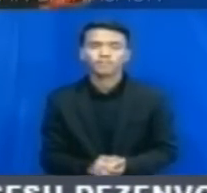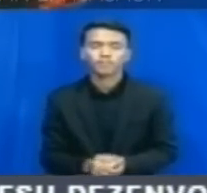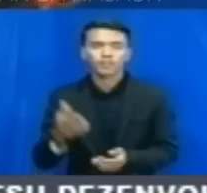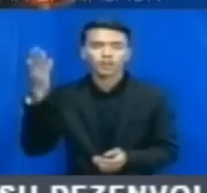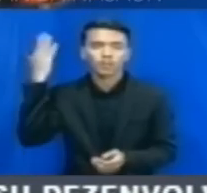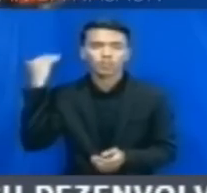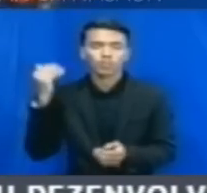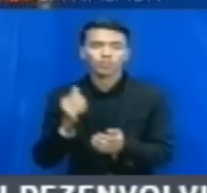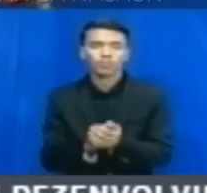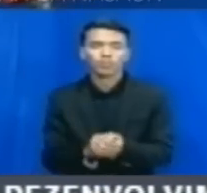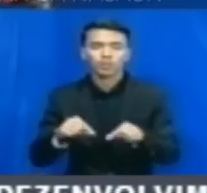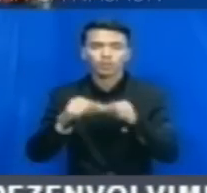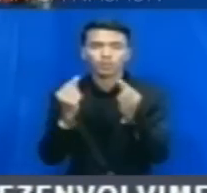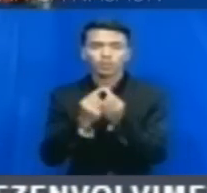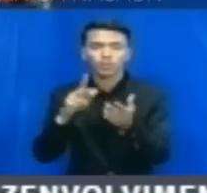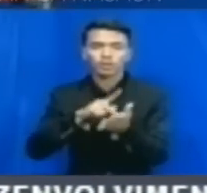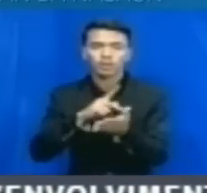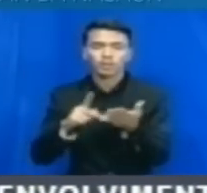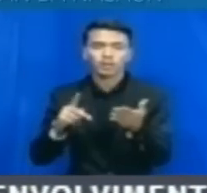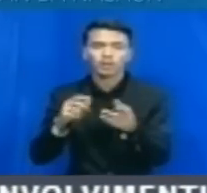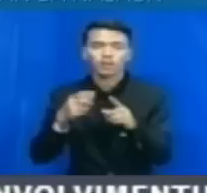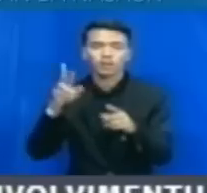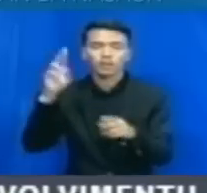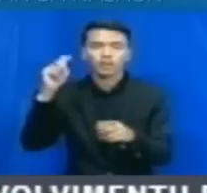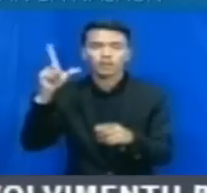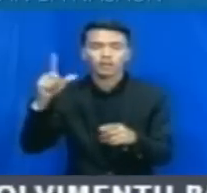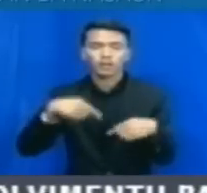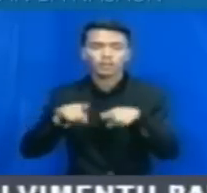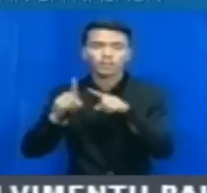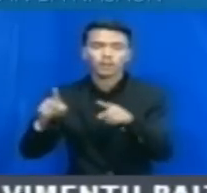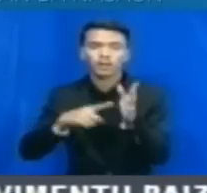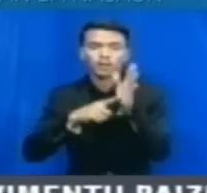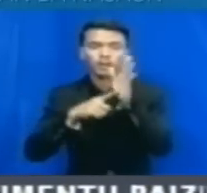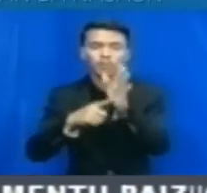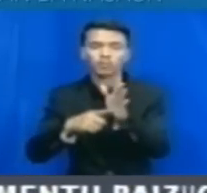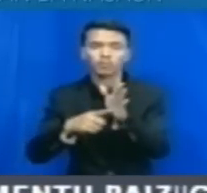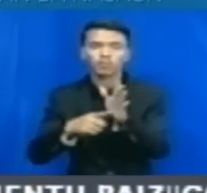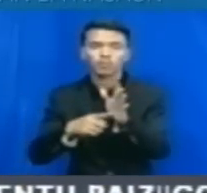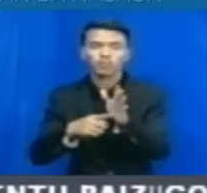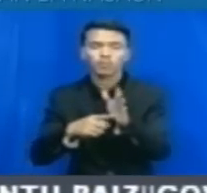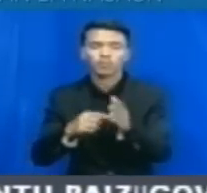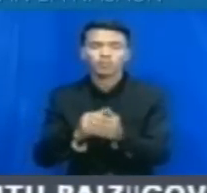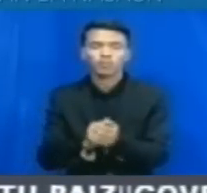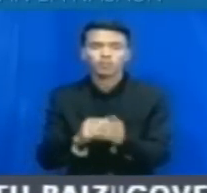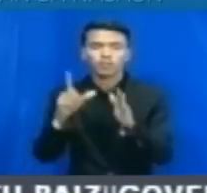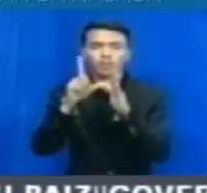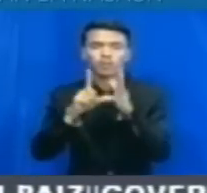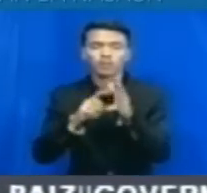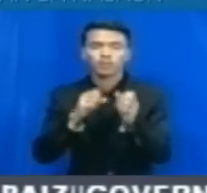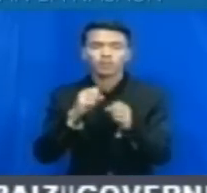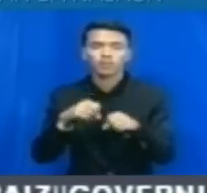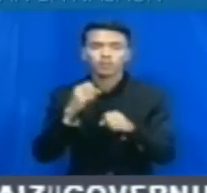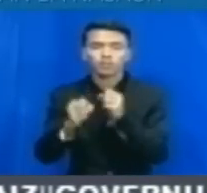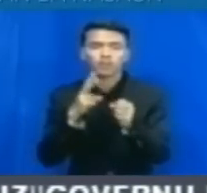ka ekipa kriminal si parte RTTL tu irne ne, ya ne ba ita hatulu kata ne flagrante delito. Usi parte sosiedade ni hare msa